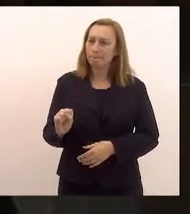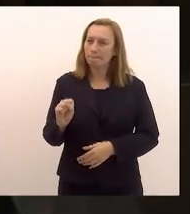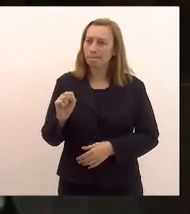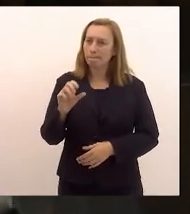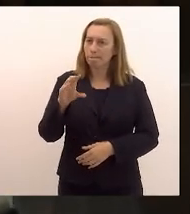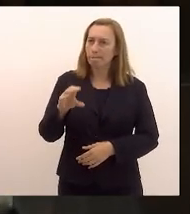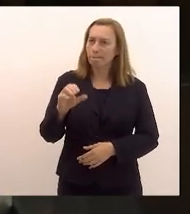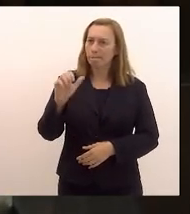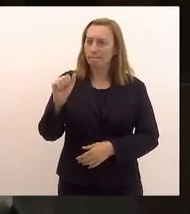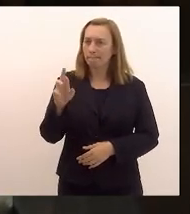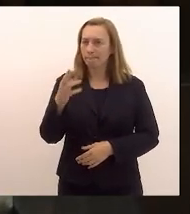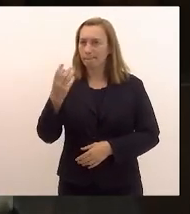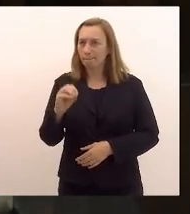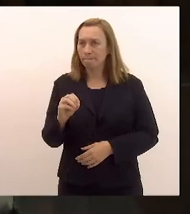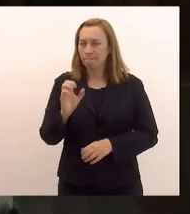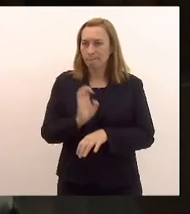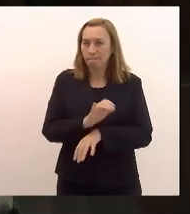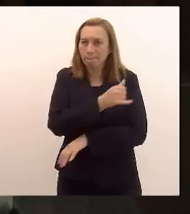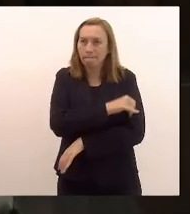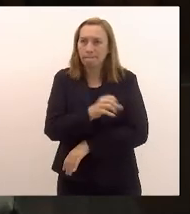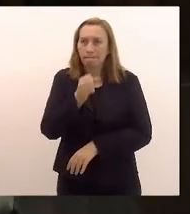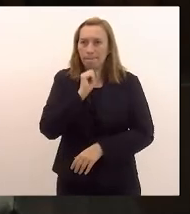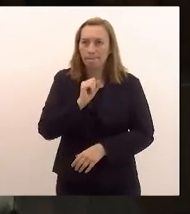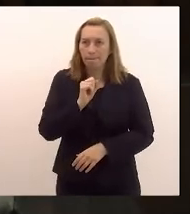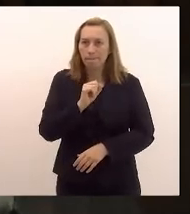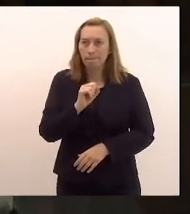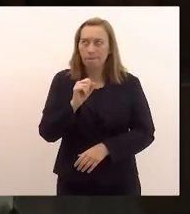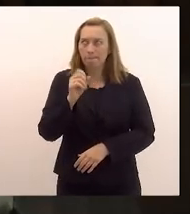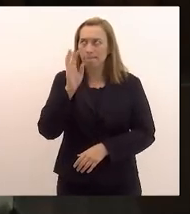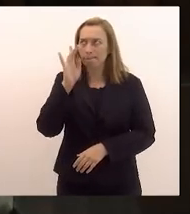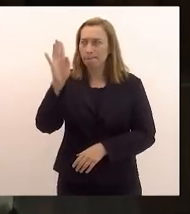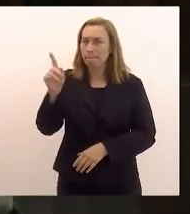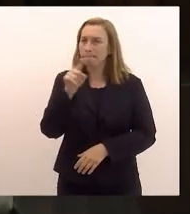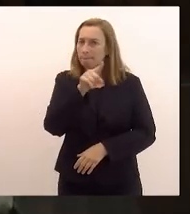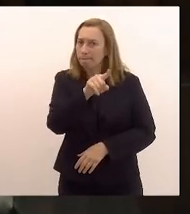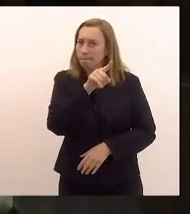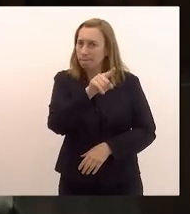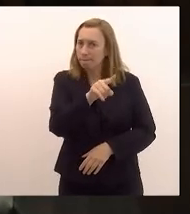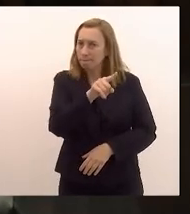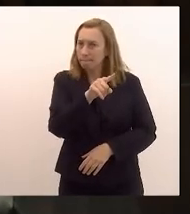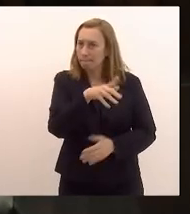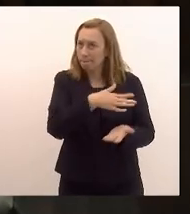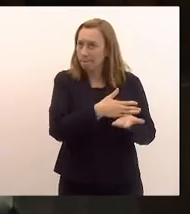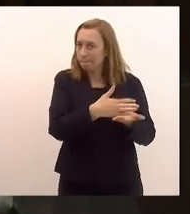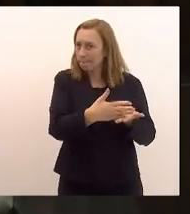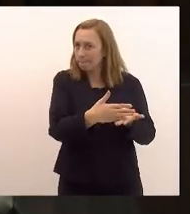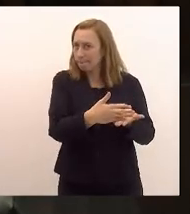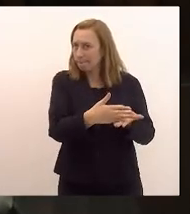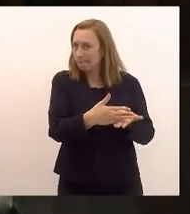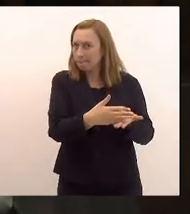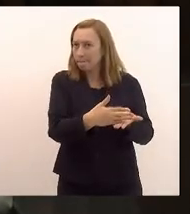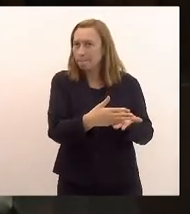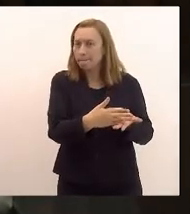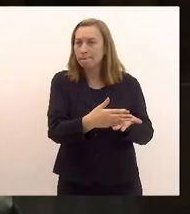no antigo Estado do Rio de Janeiro ninguém imaginaria que aquele Desbravadores que